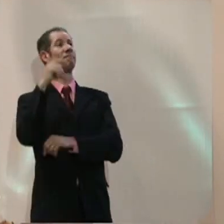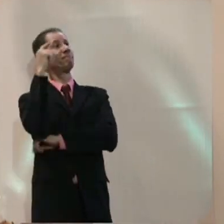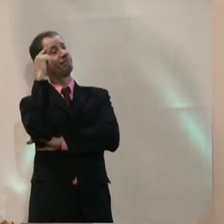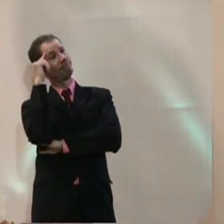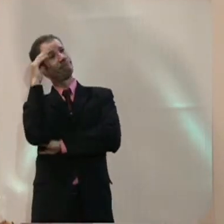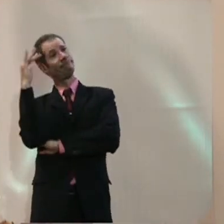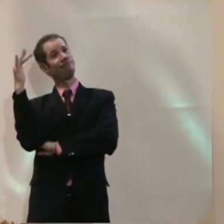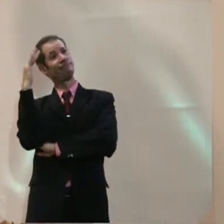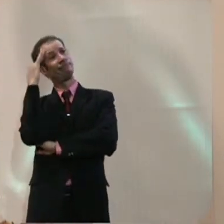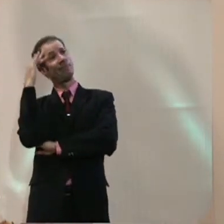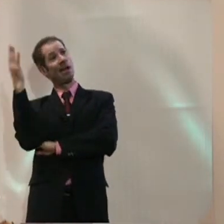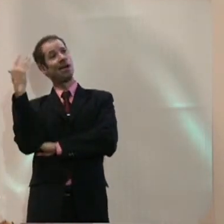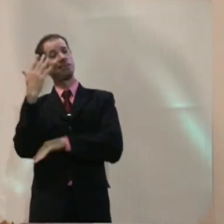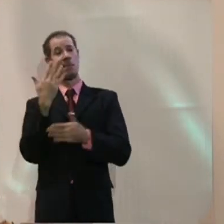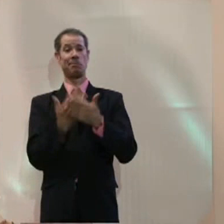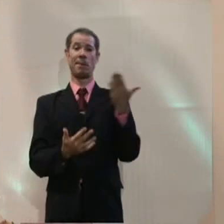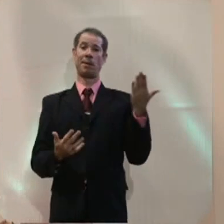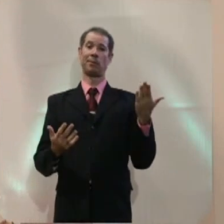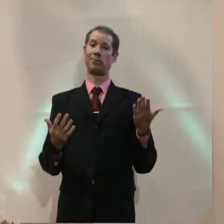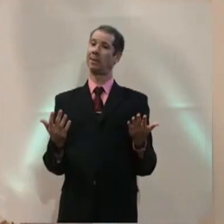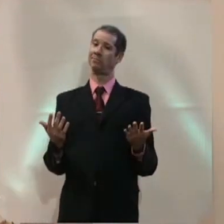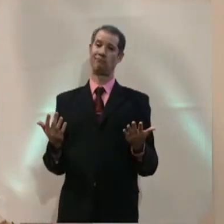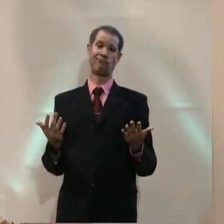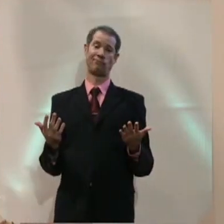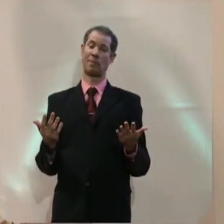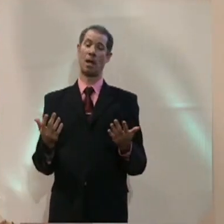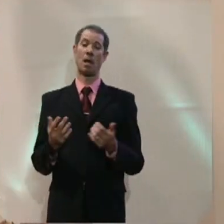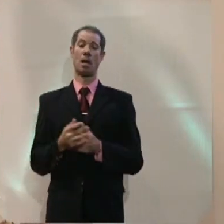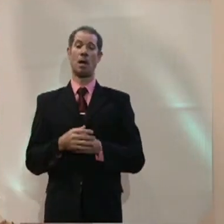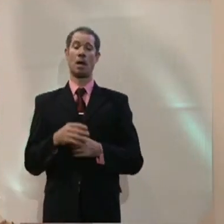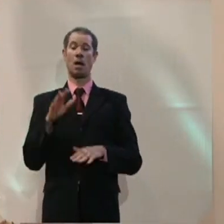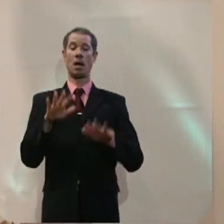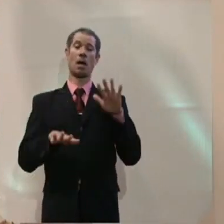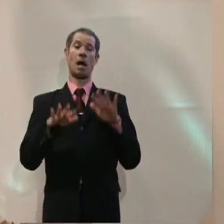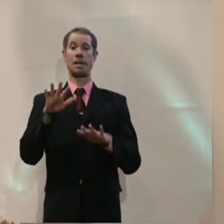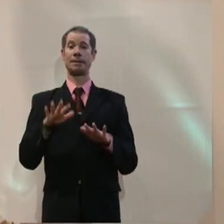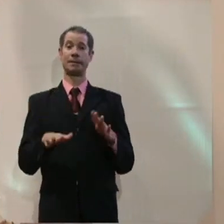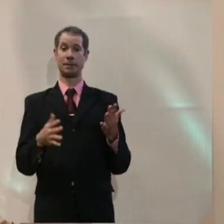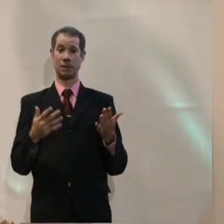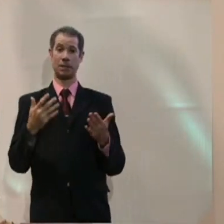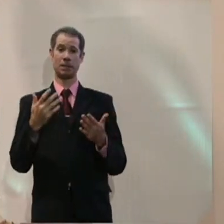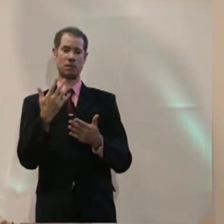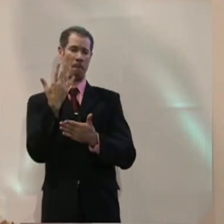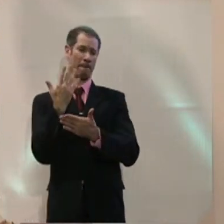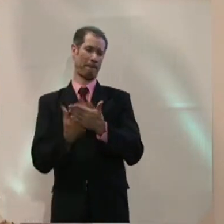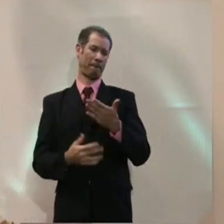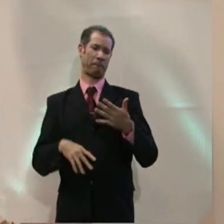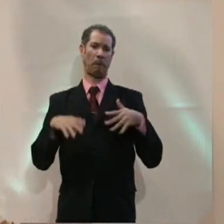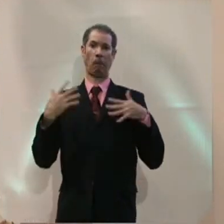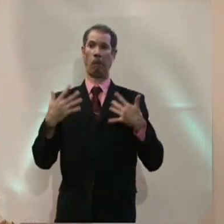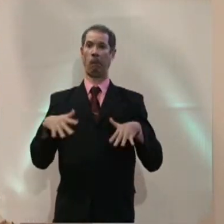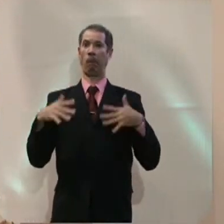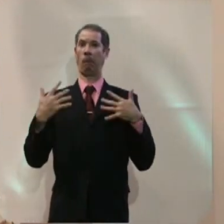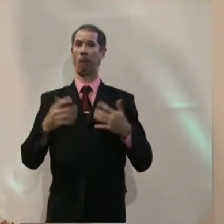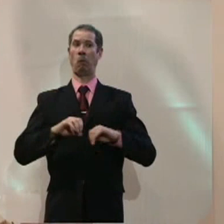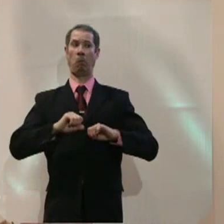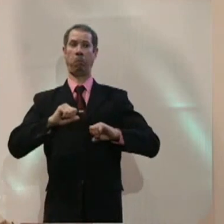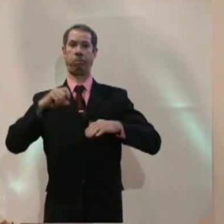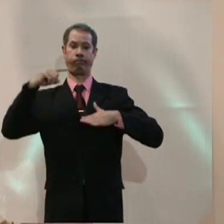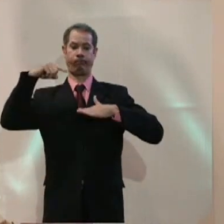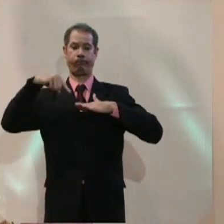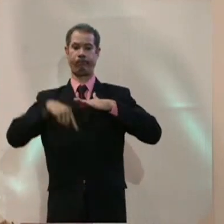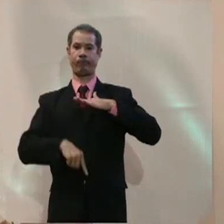quando uma perda aconteceu na vida. E olha, às vezes as perdas são muito grandes, são muito